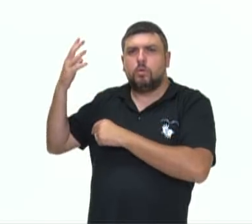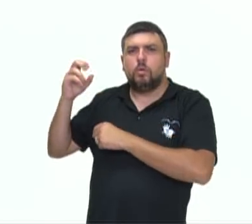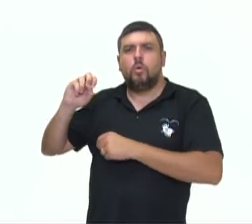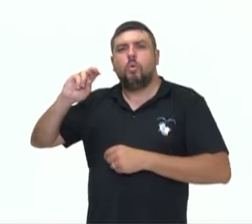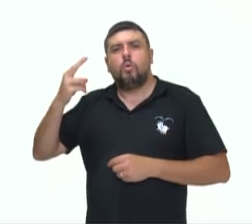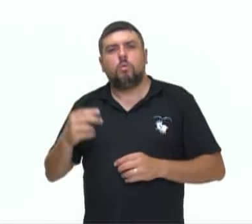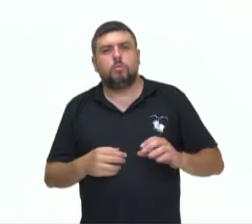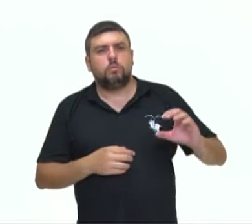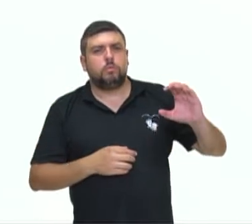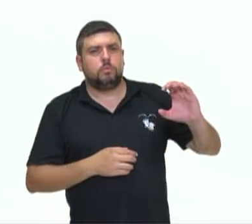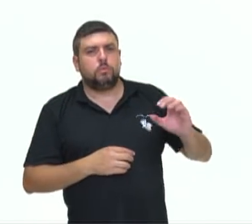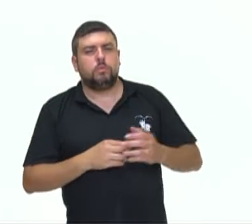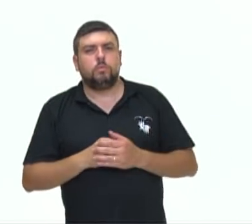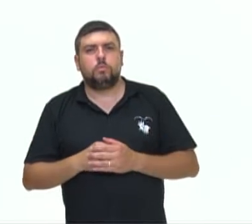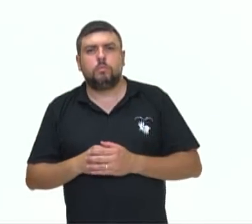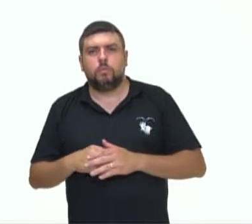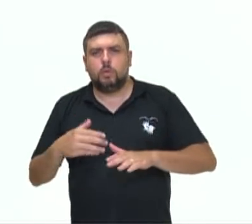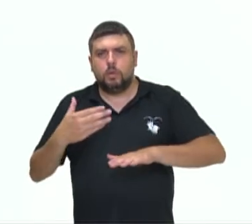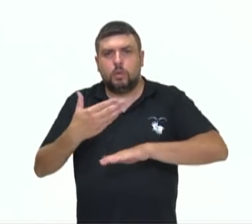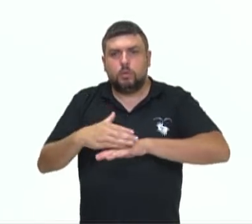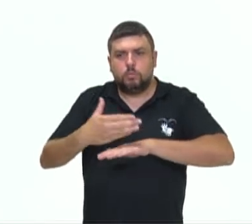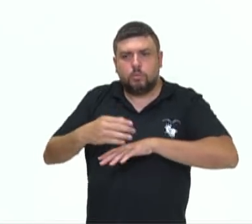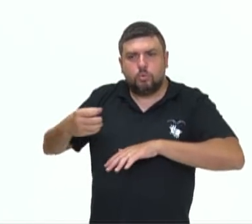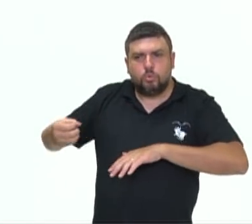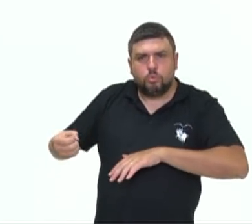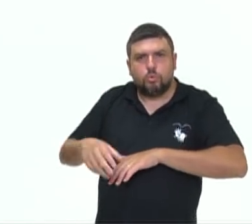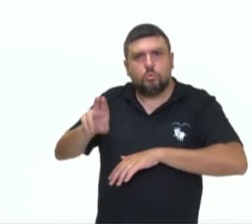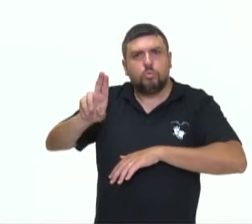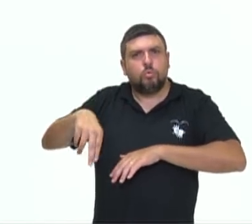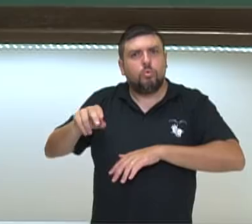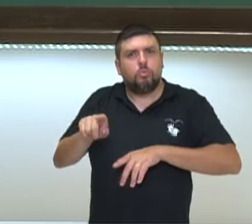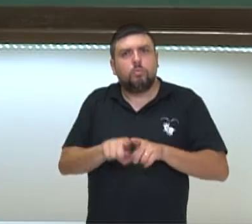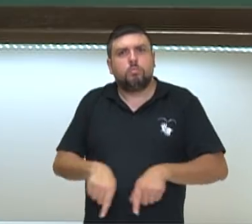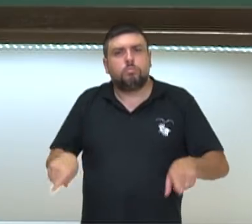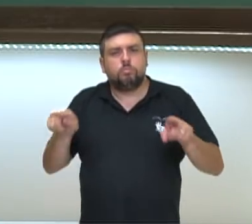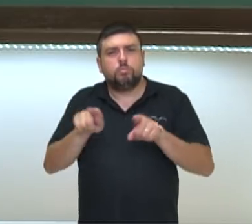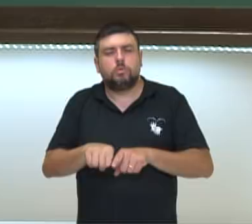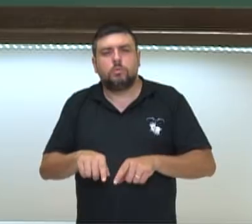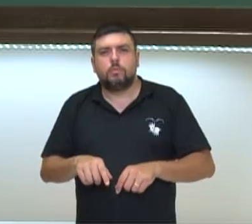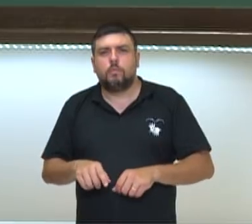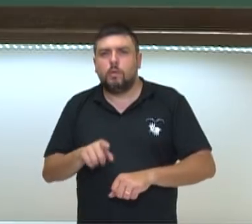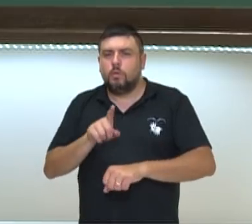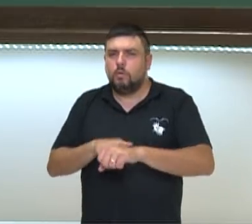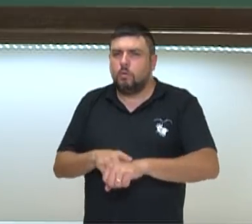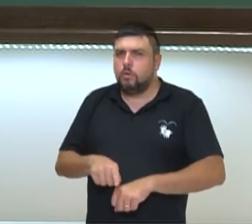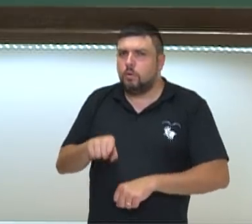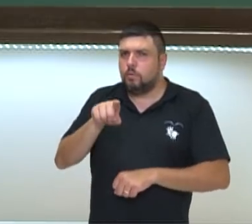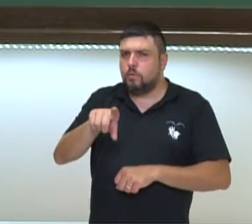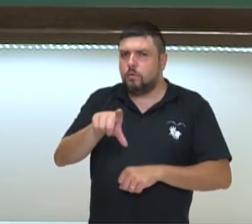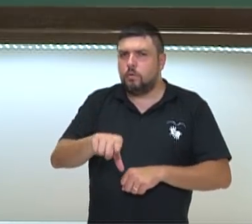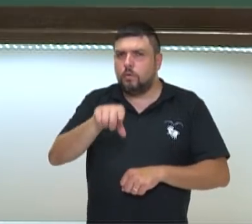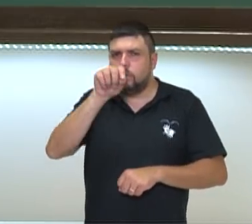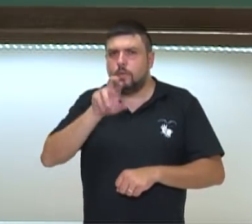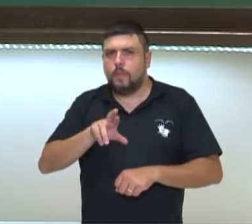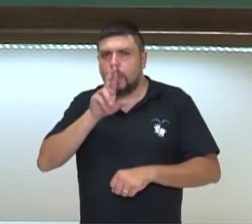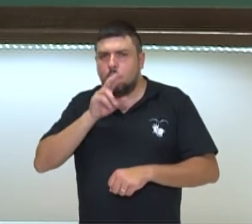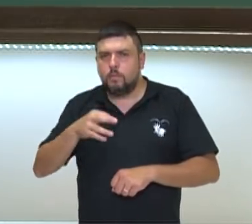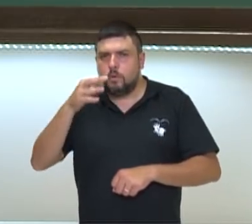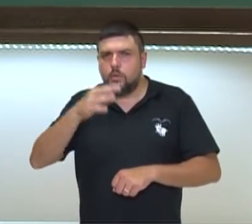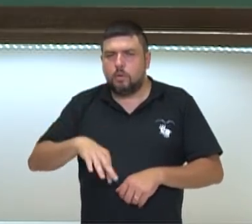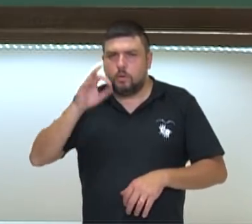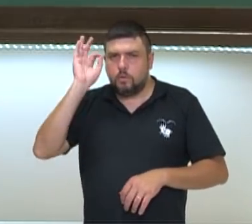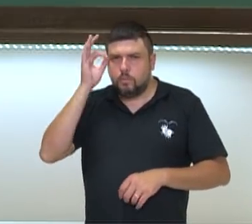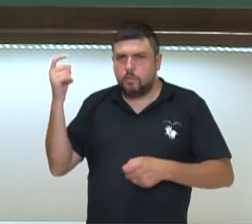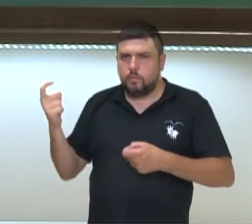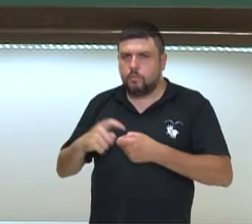C, práticas e ações inéditas que nunca se repetem. Vamos dar um tempinho, vocês escolhem qual é a alternativa correta e